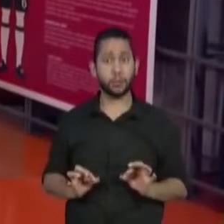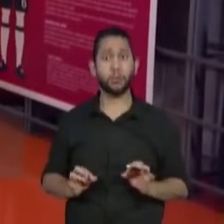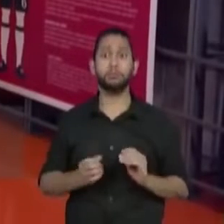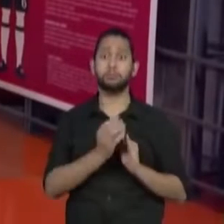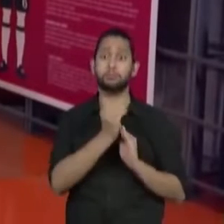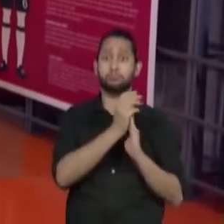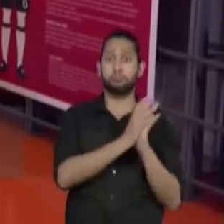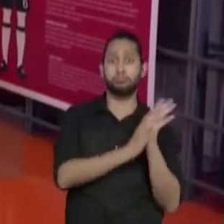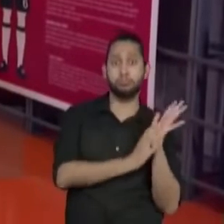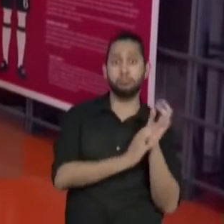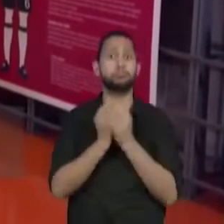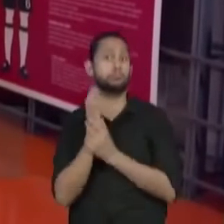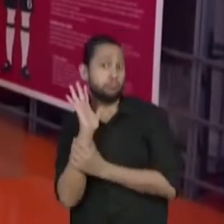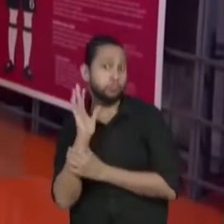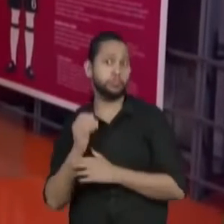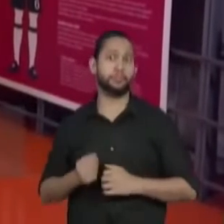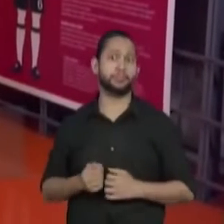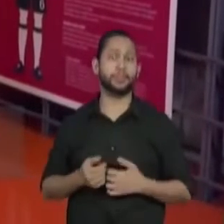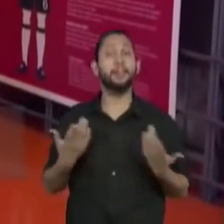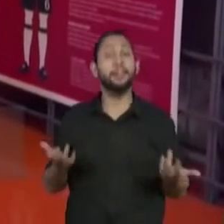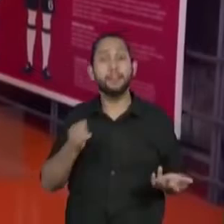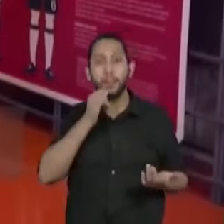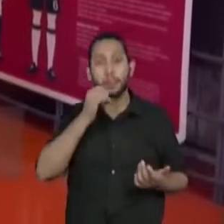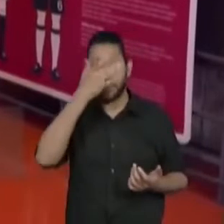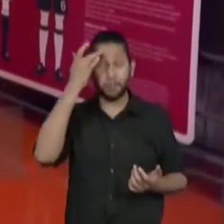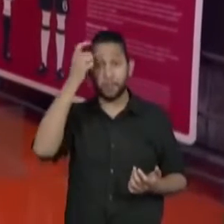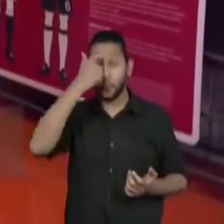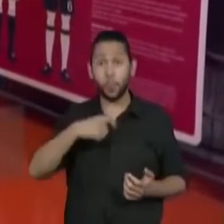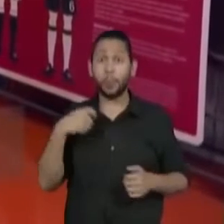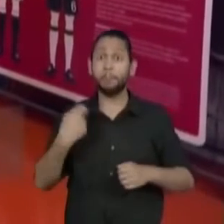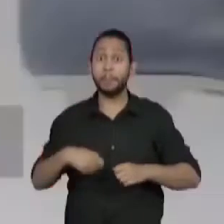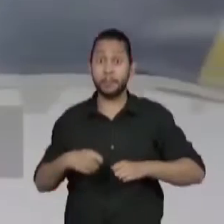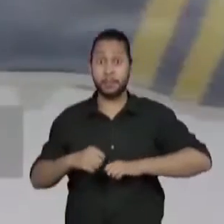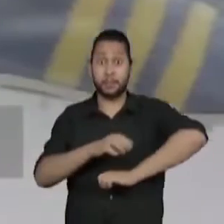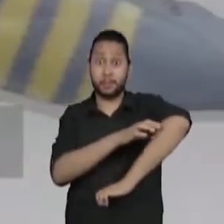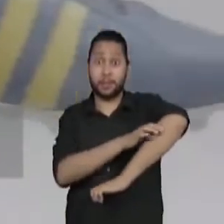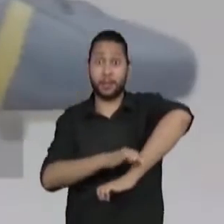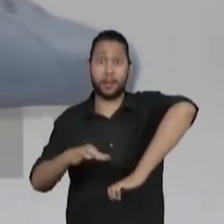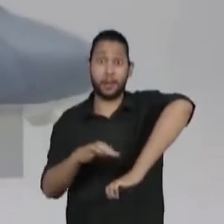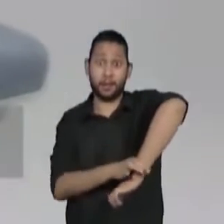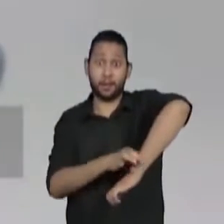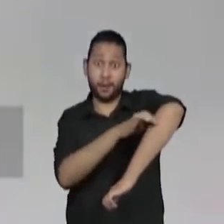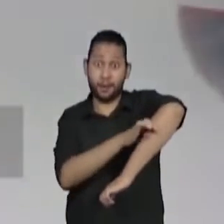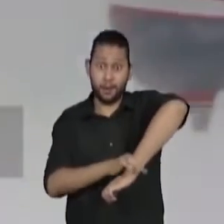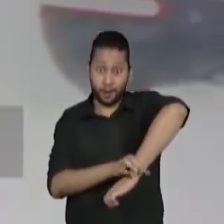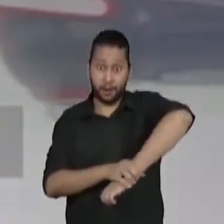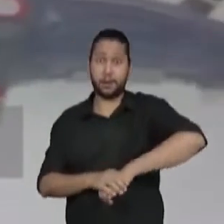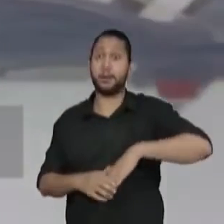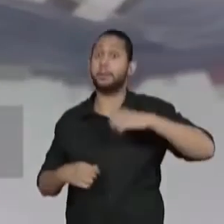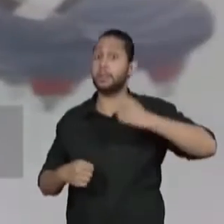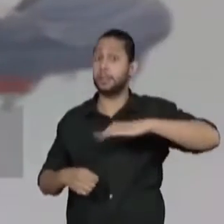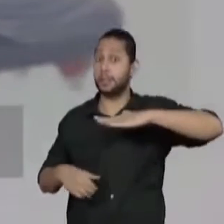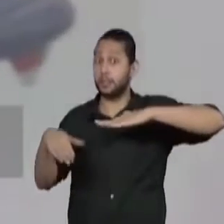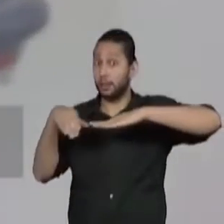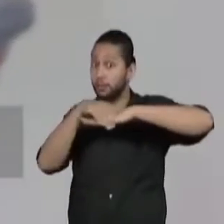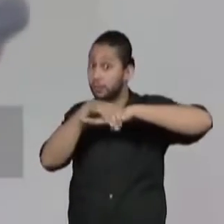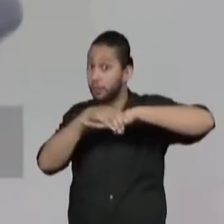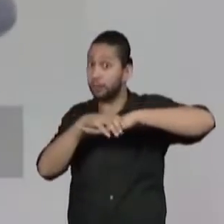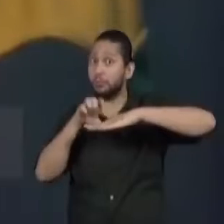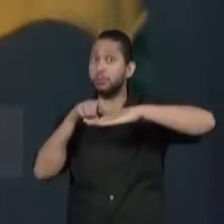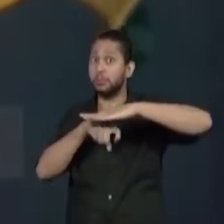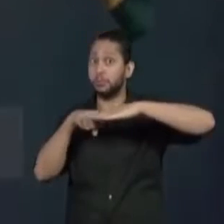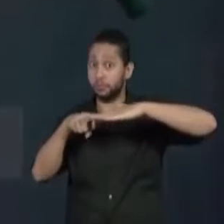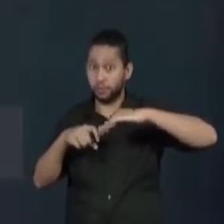para o futebol. Então, o jogador ele necessita da caneleira, é um instrumento de proteção, a chuteira adequada,